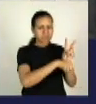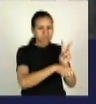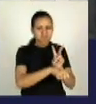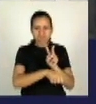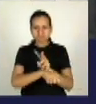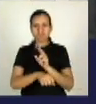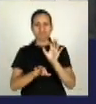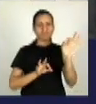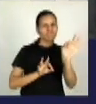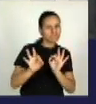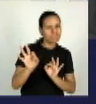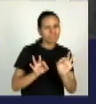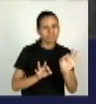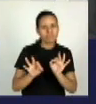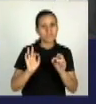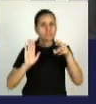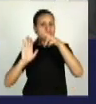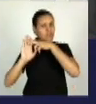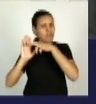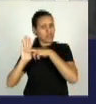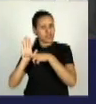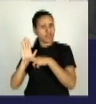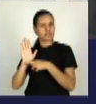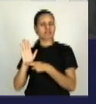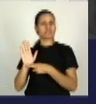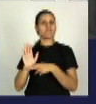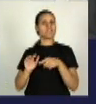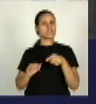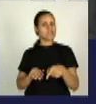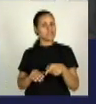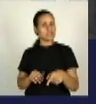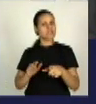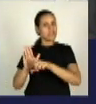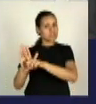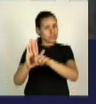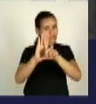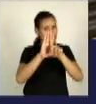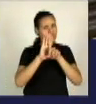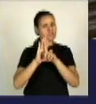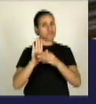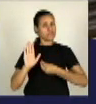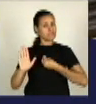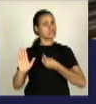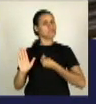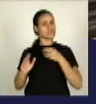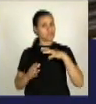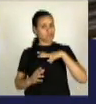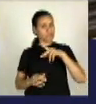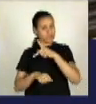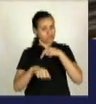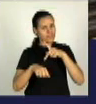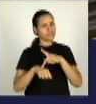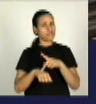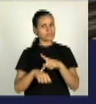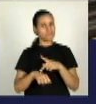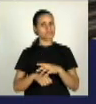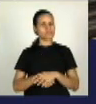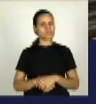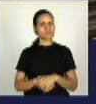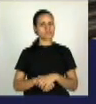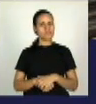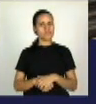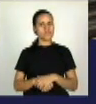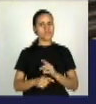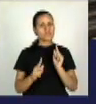inspeção, fazendo a parte toda de regulação, regulamentação das legislações